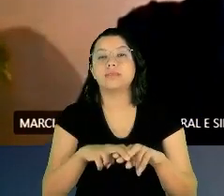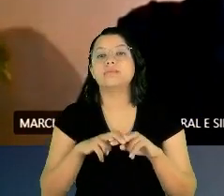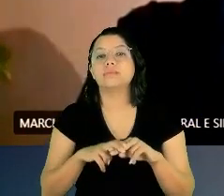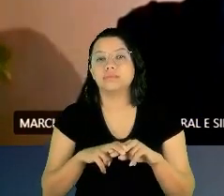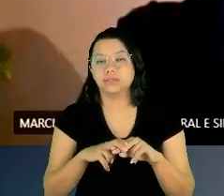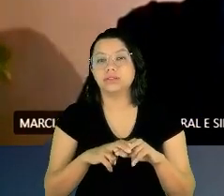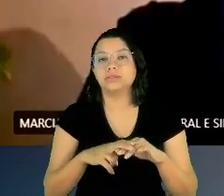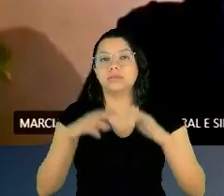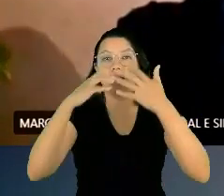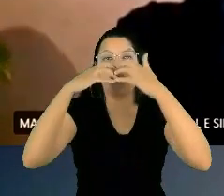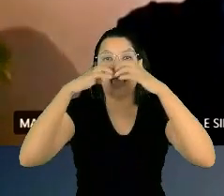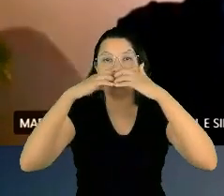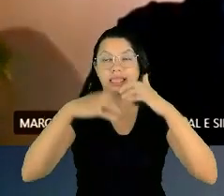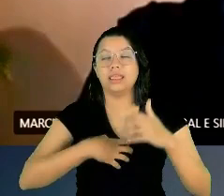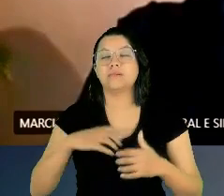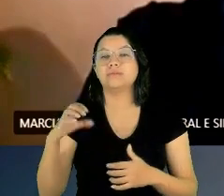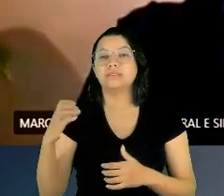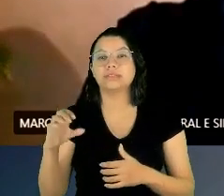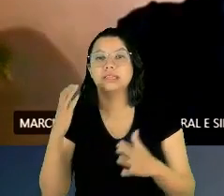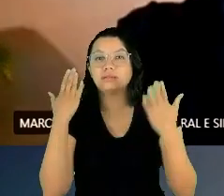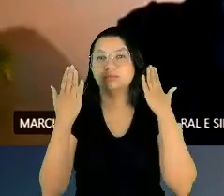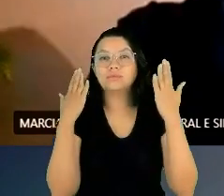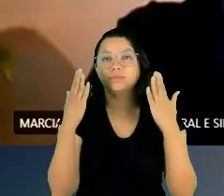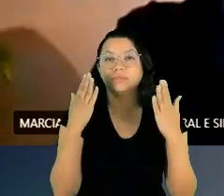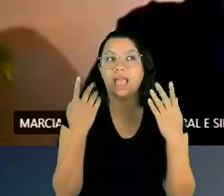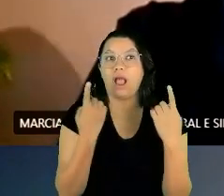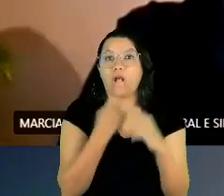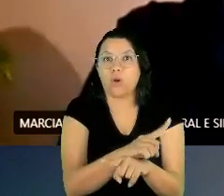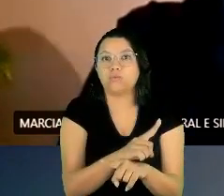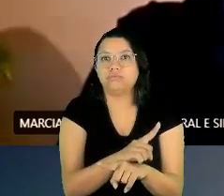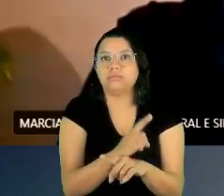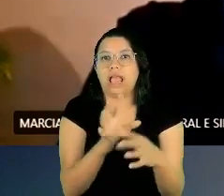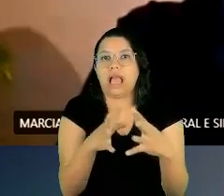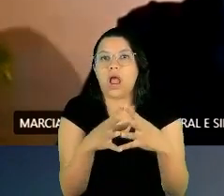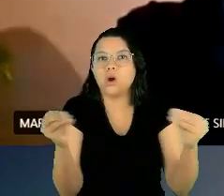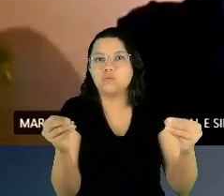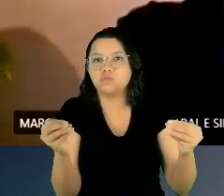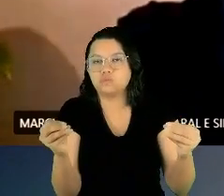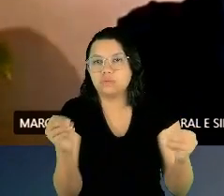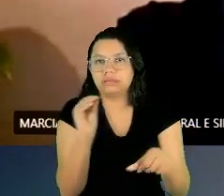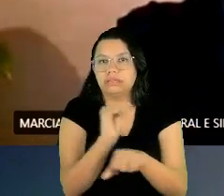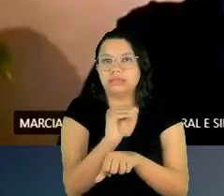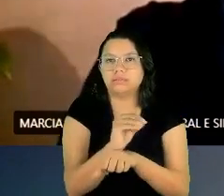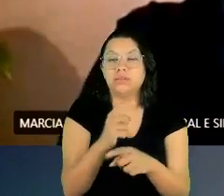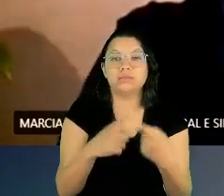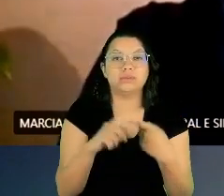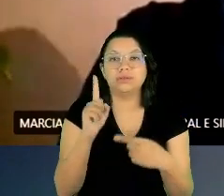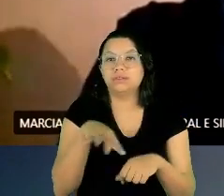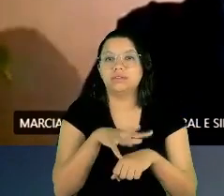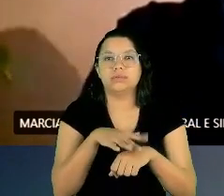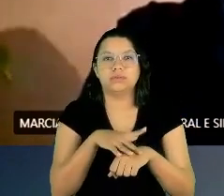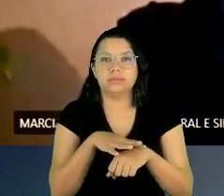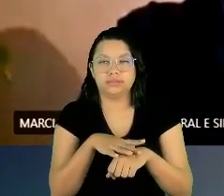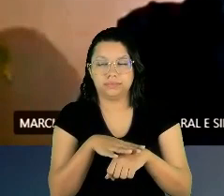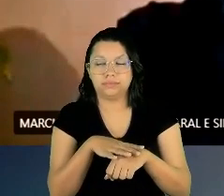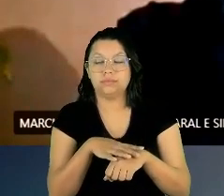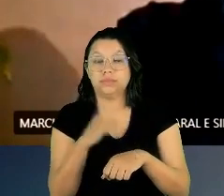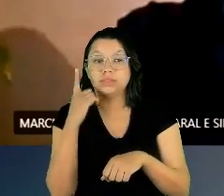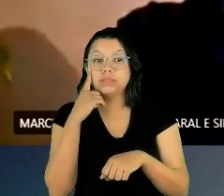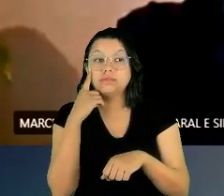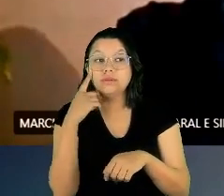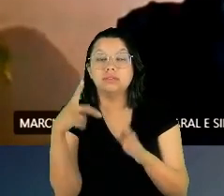neurociência, a psicologia, a psiquiatria é contra tratamentos ou curas, né, de identidades de gênero, porque não é uma